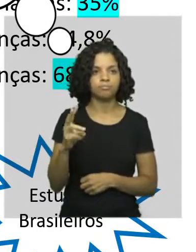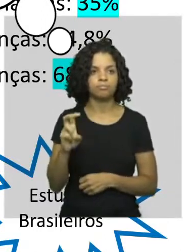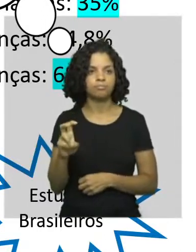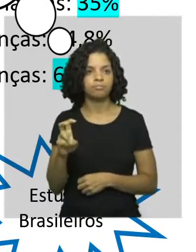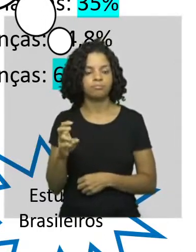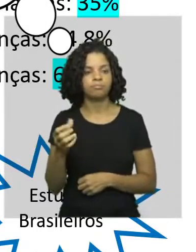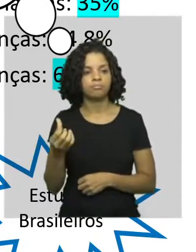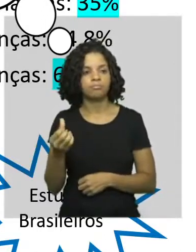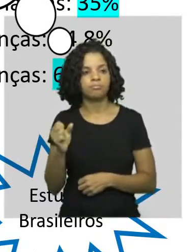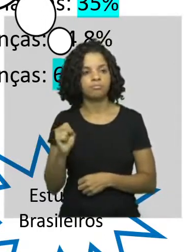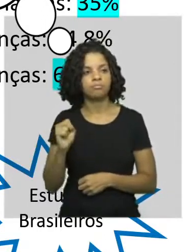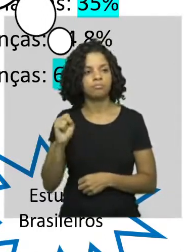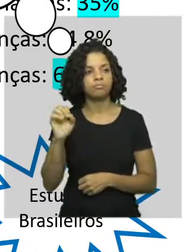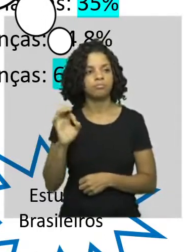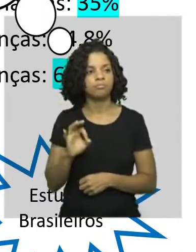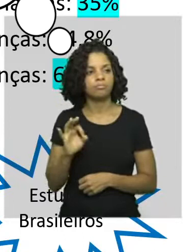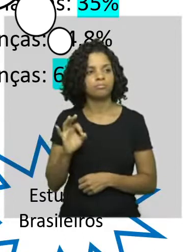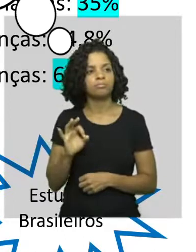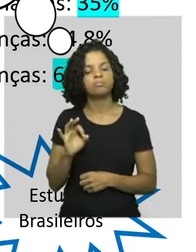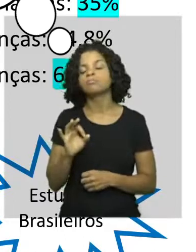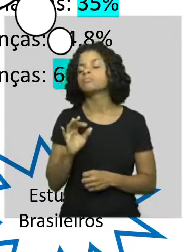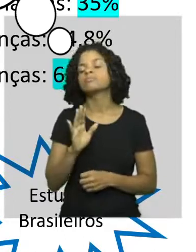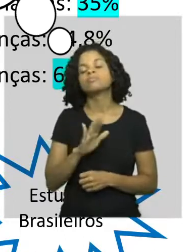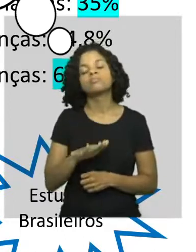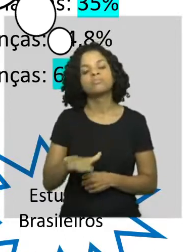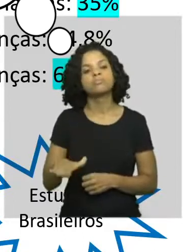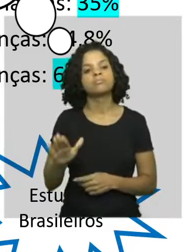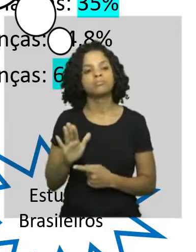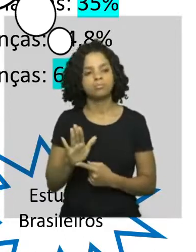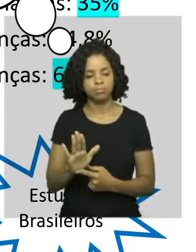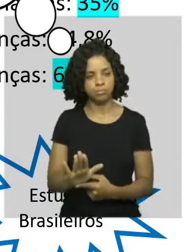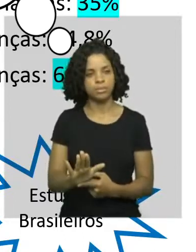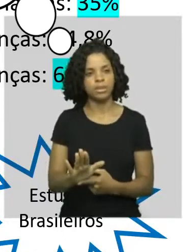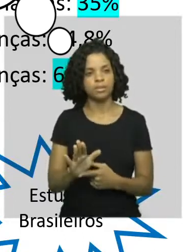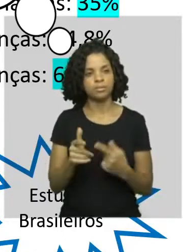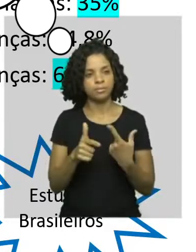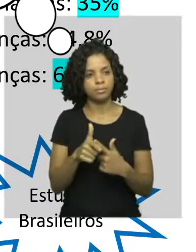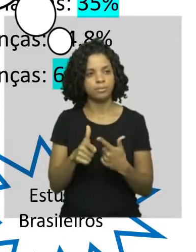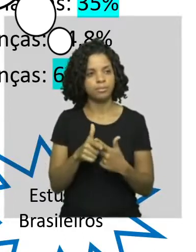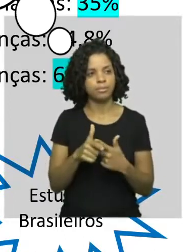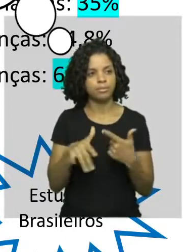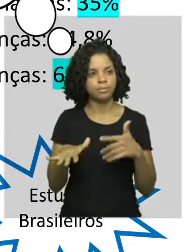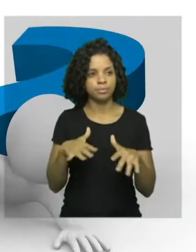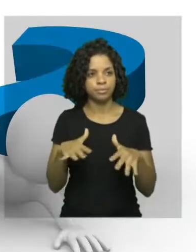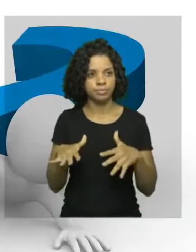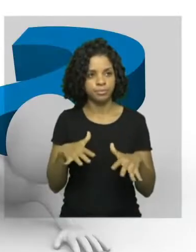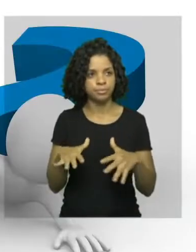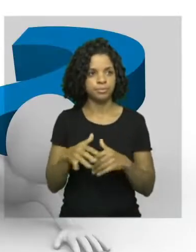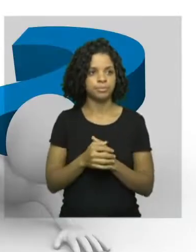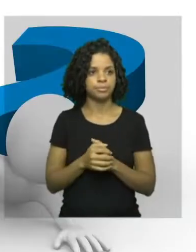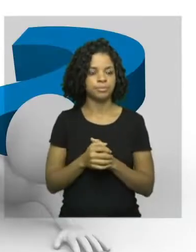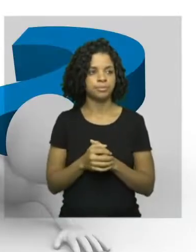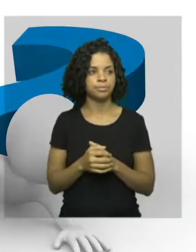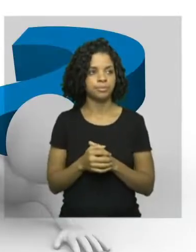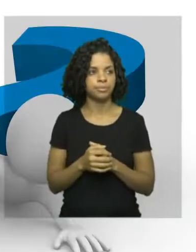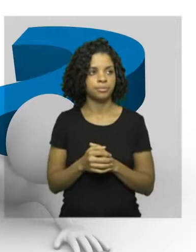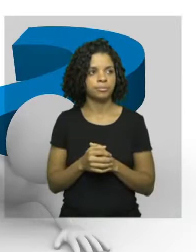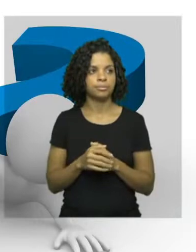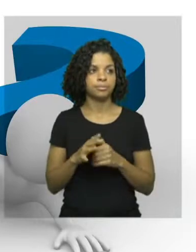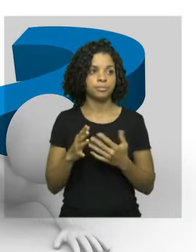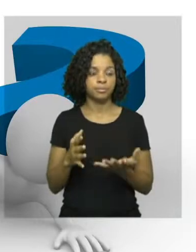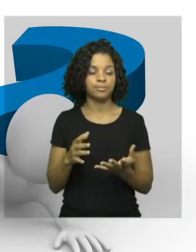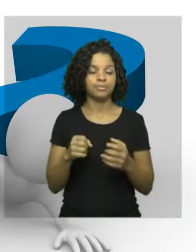68,4% das crianças e adolescentes apresentam hipermobilidade. Não temos estudos sobre a síndrome de Ehlers-Danlos